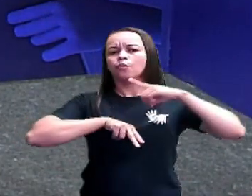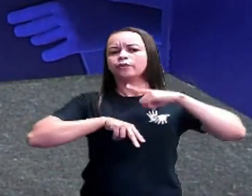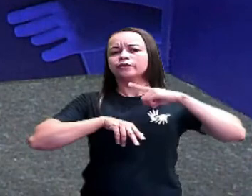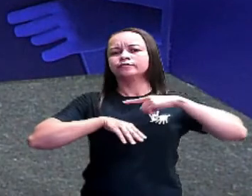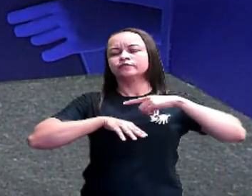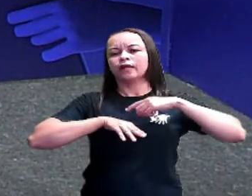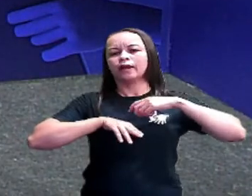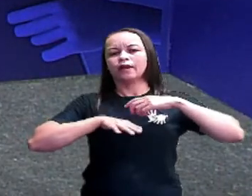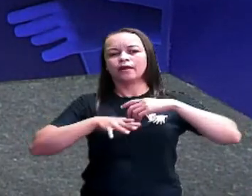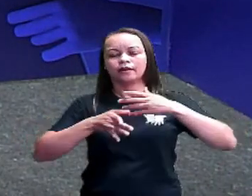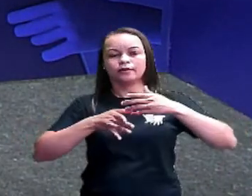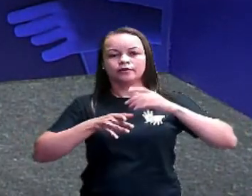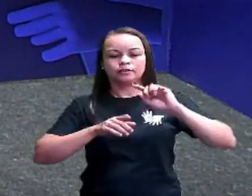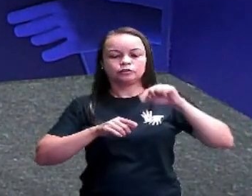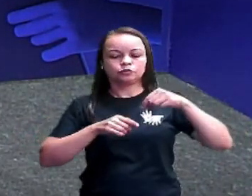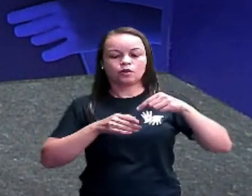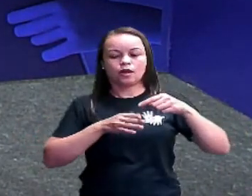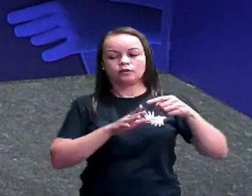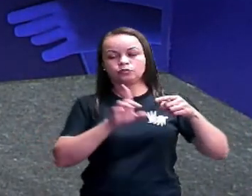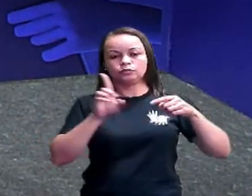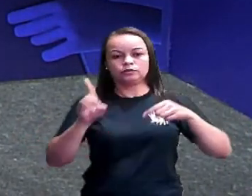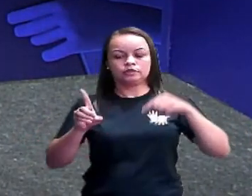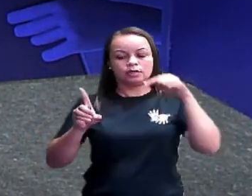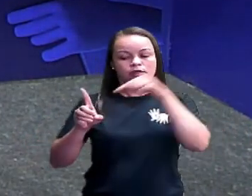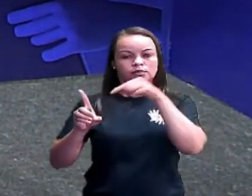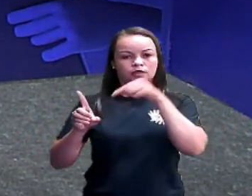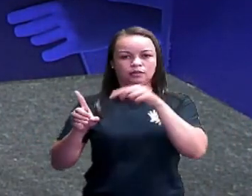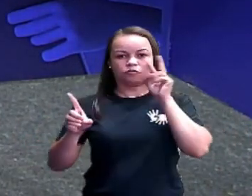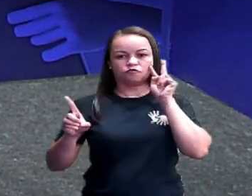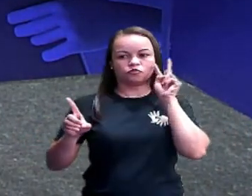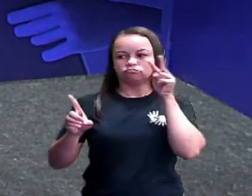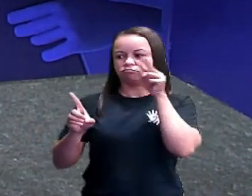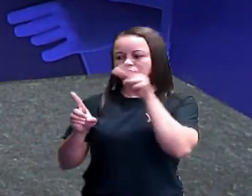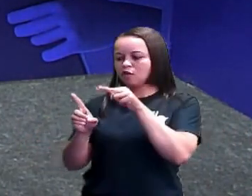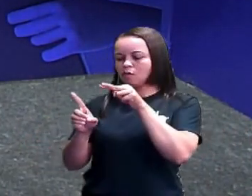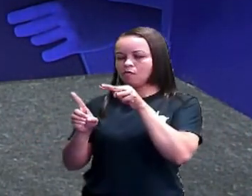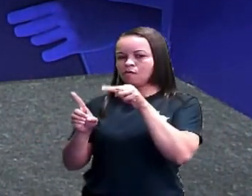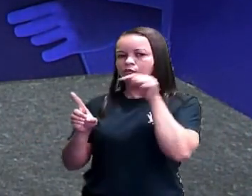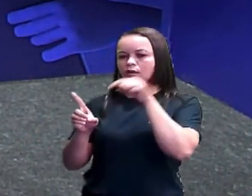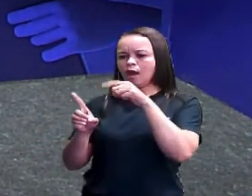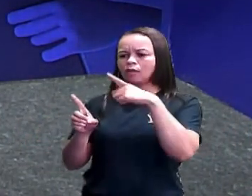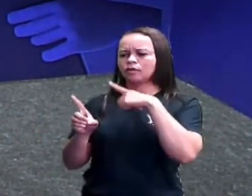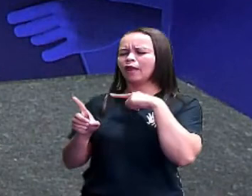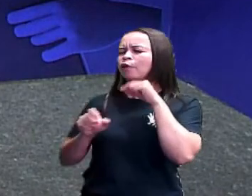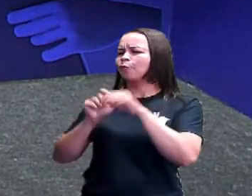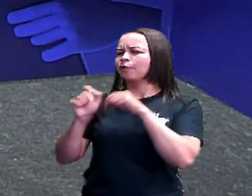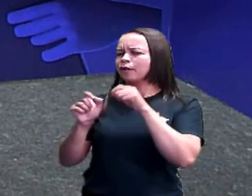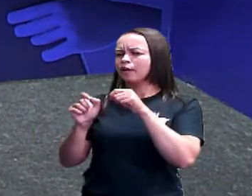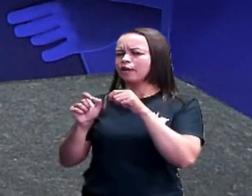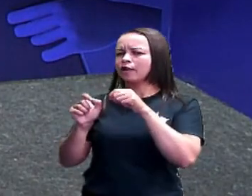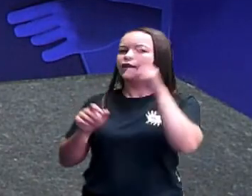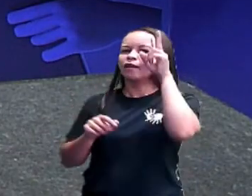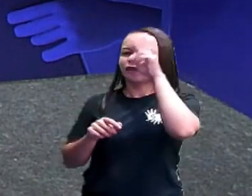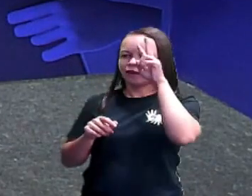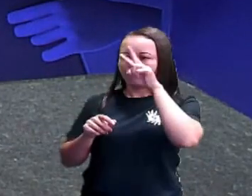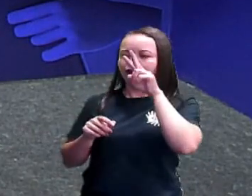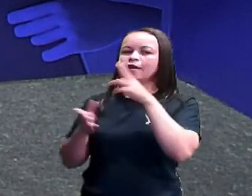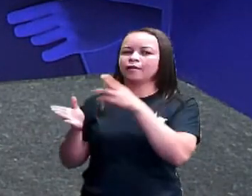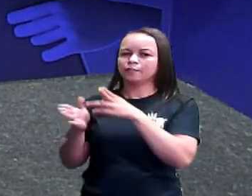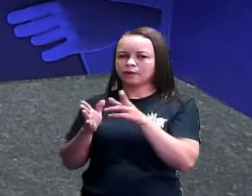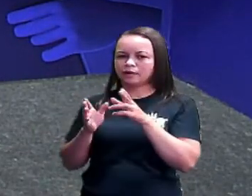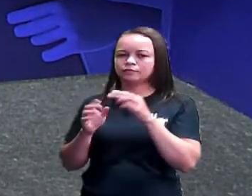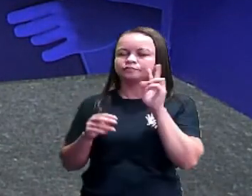tem do lado direito? Aí você vai olhar, ó, do lado direito o que é que tem. Lembra de ver qual é o